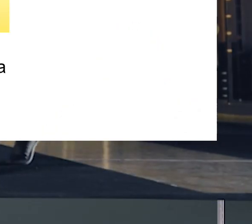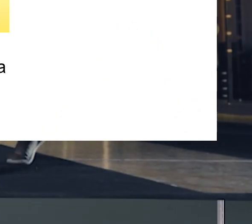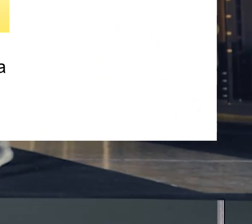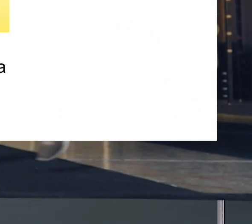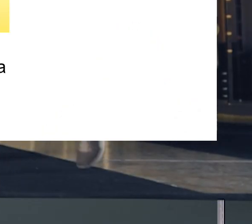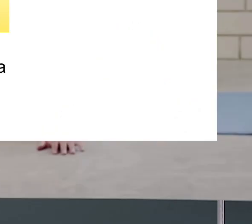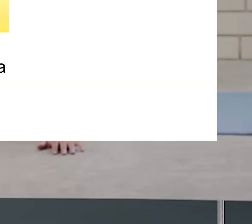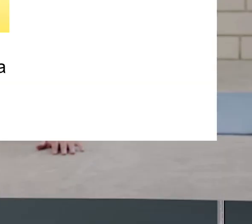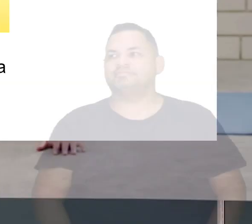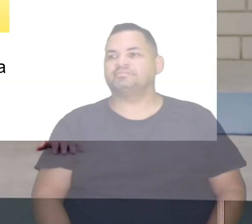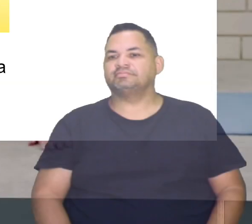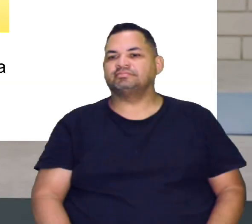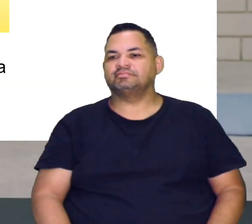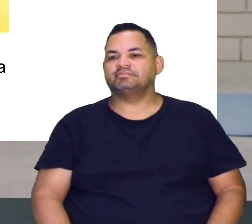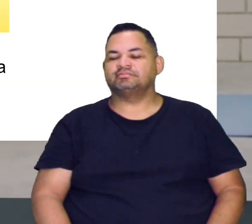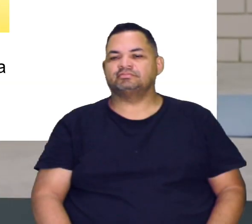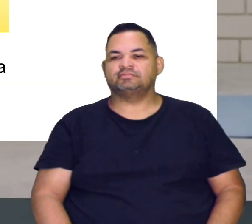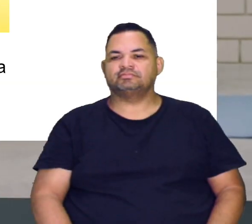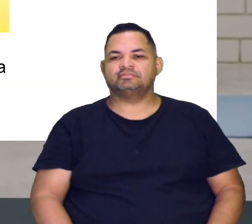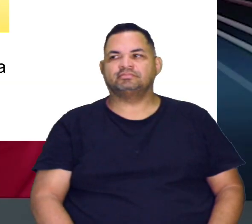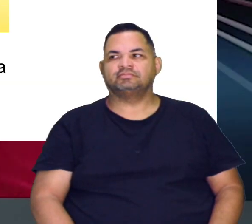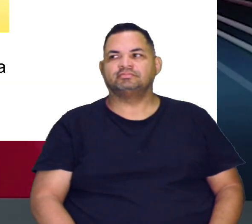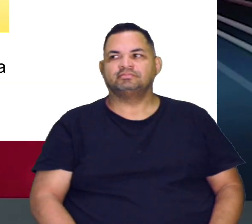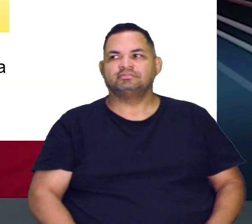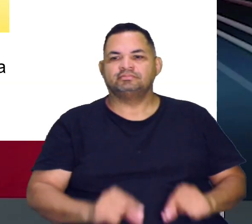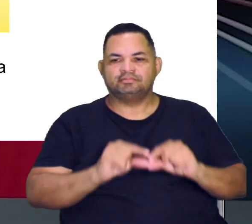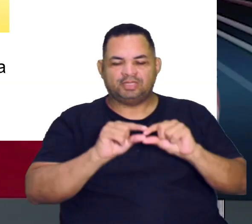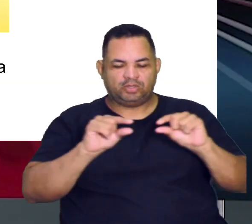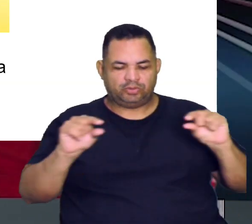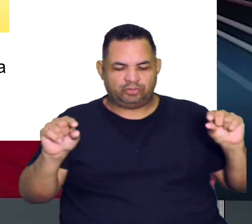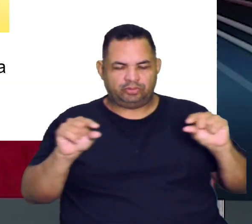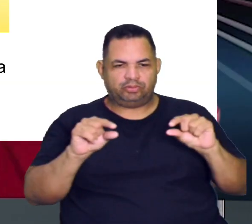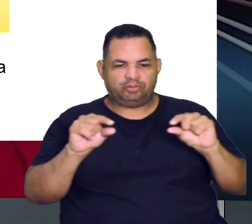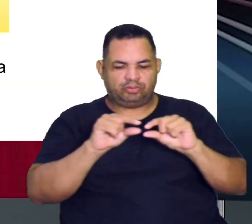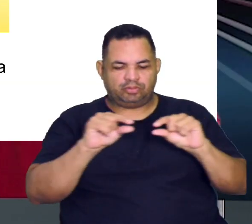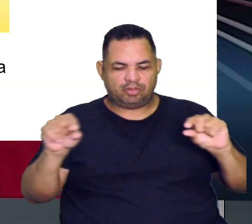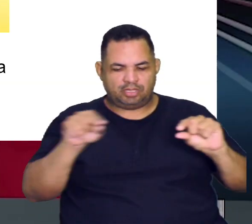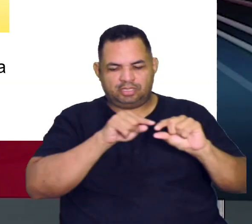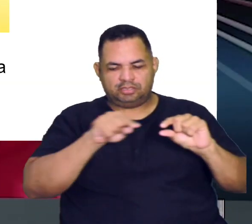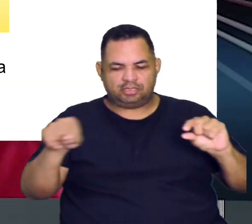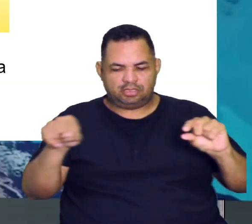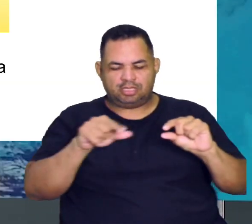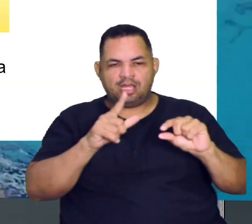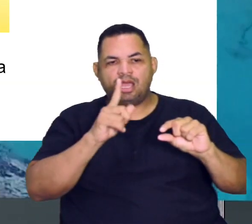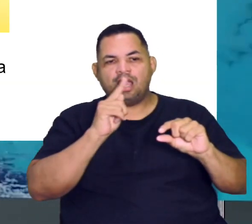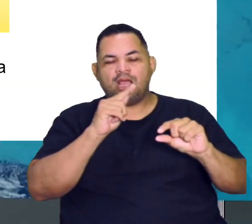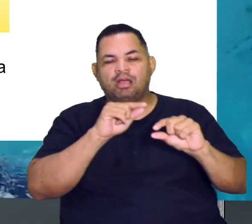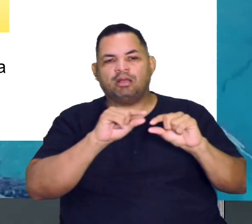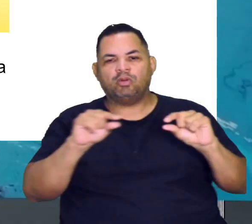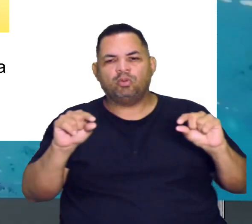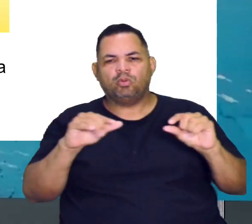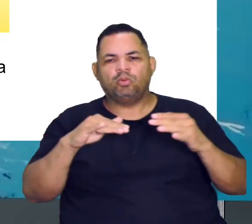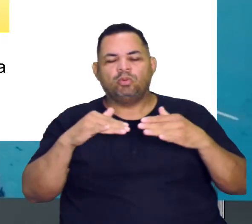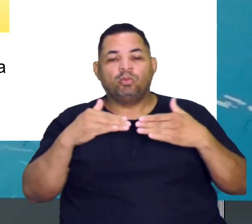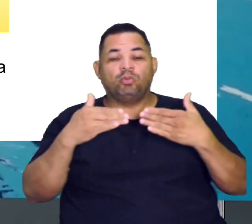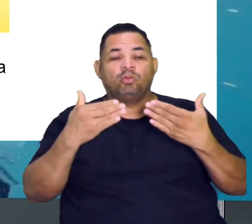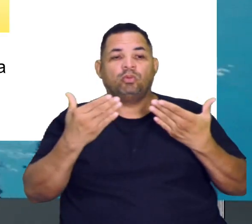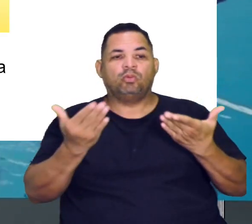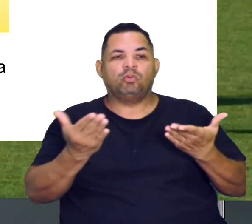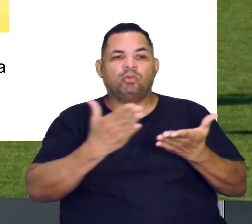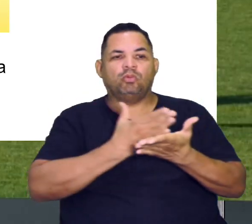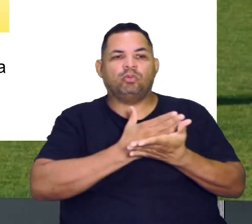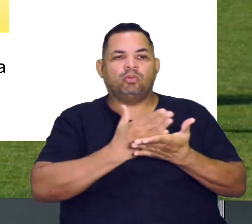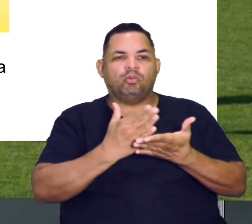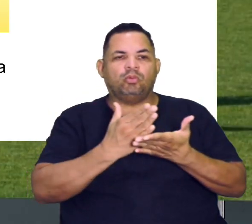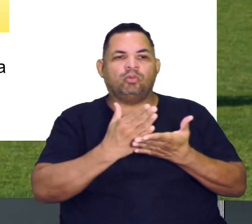100, se tiver passando ali muito fluxo, né, de água, tá ótimo, mas a partir de um momento que